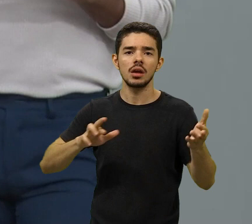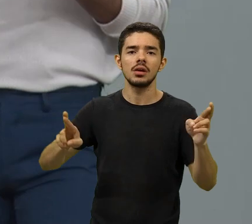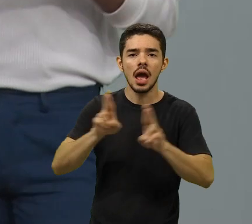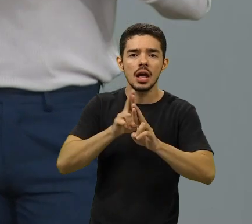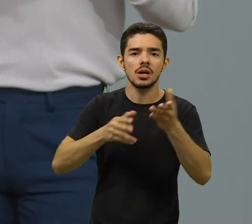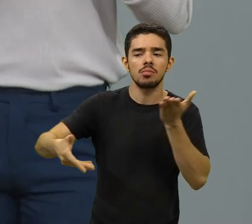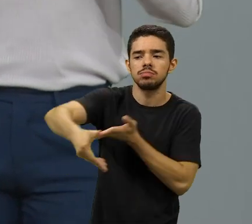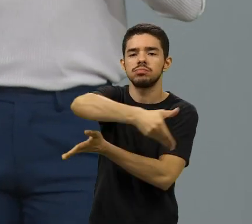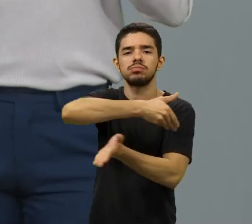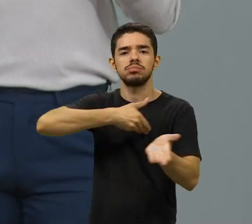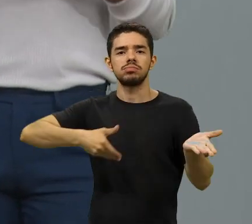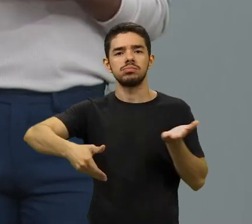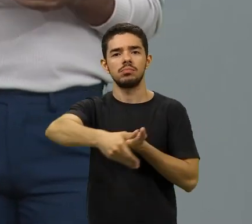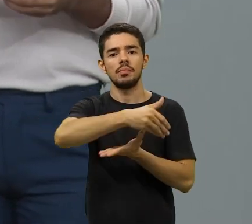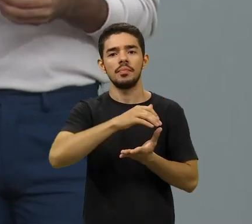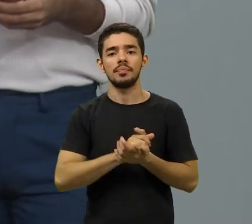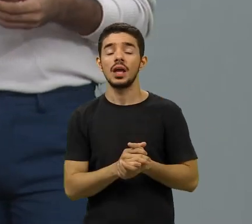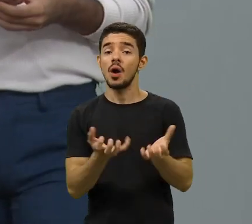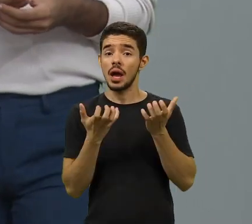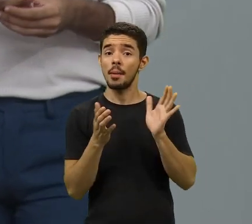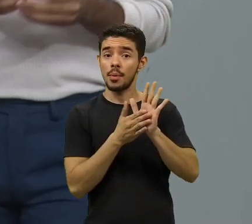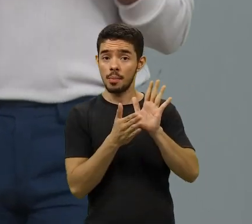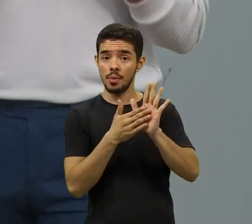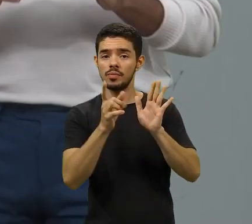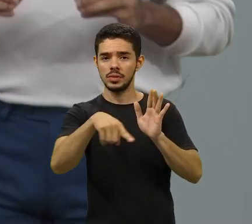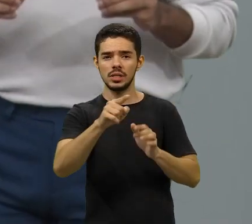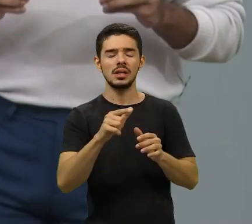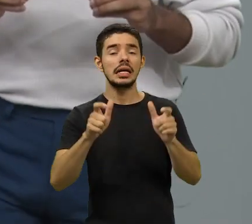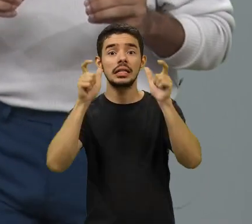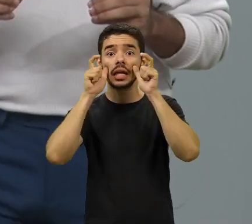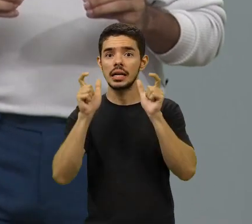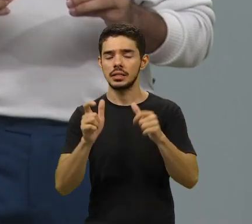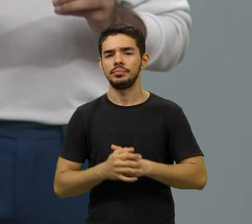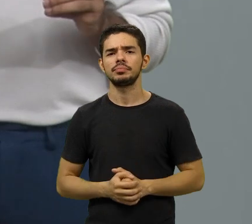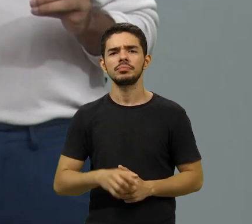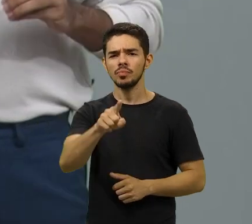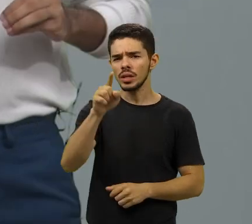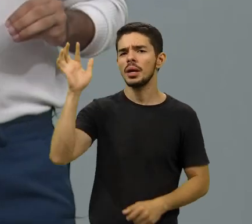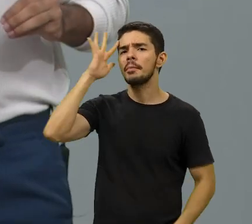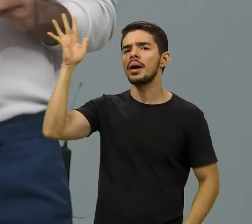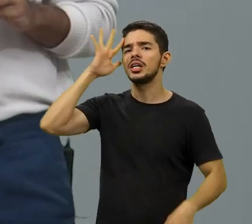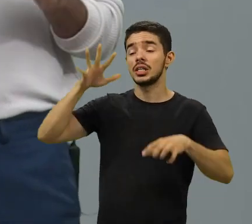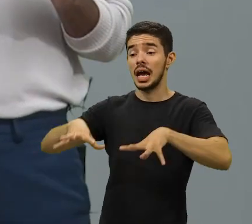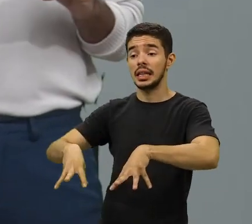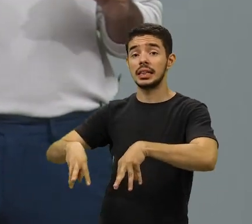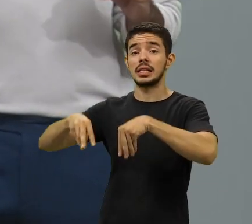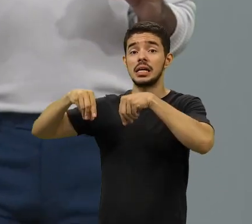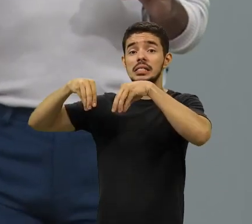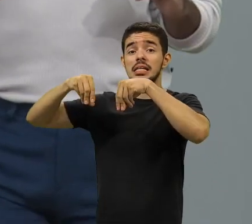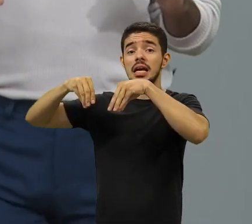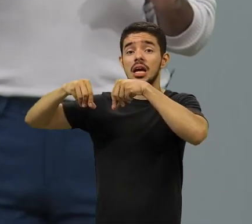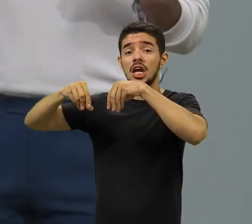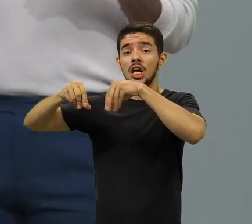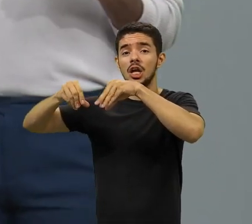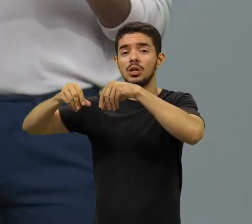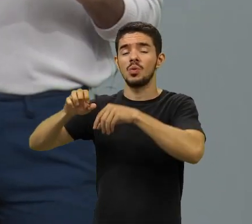si. Aí aqui eu quero propor para vocês algo que é bastante interessante. Imagine agora o deserto do Saara, certo?